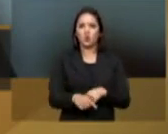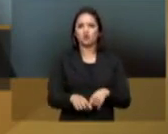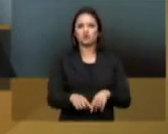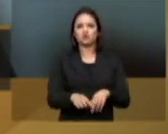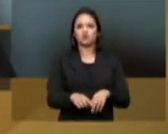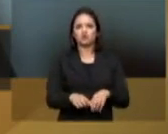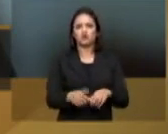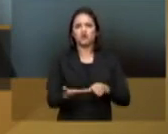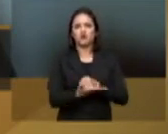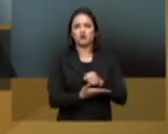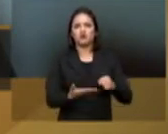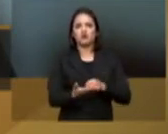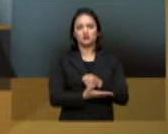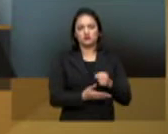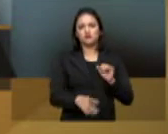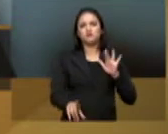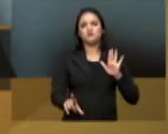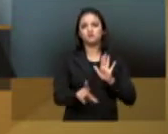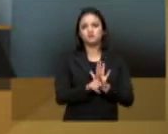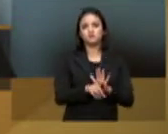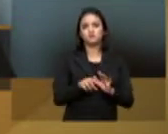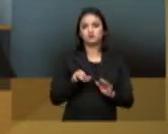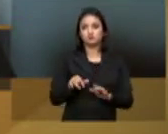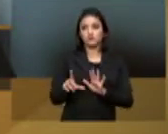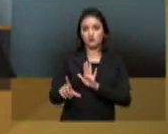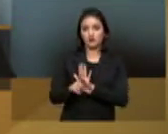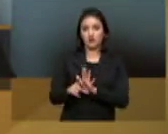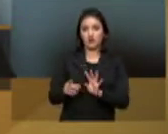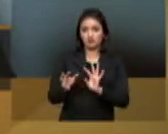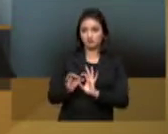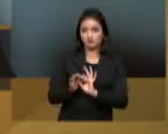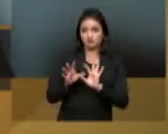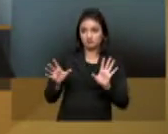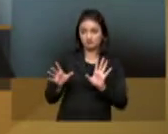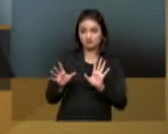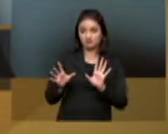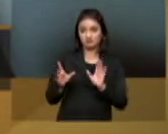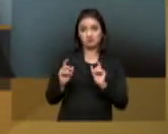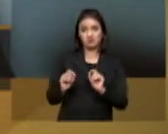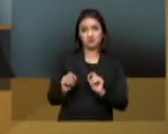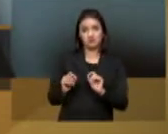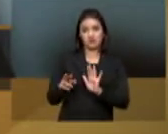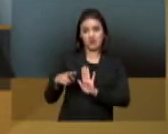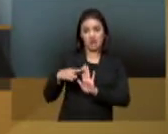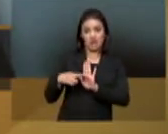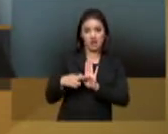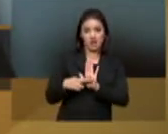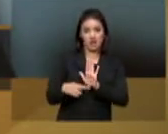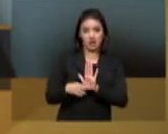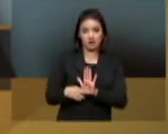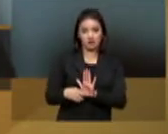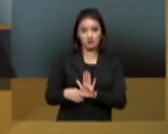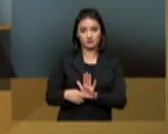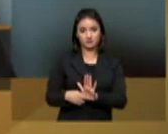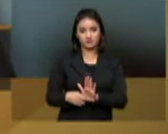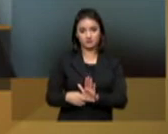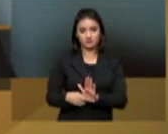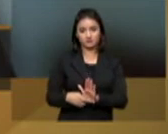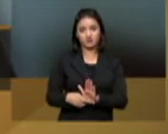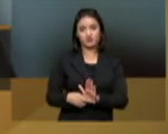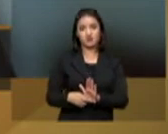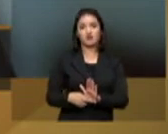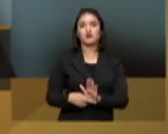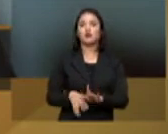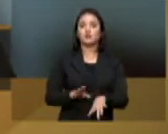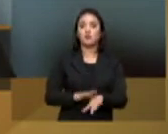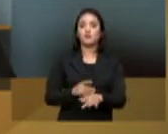legalidade o fato de a lei deixar para o regulamento ou seja, para fins de